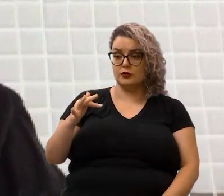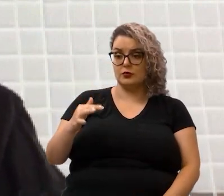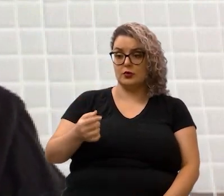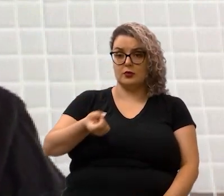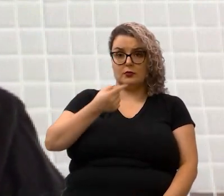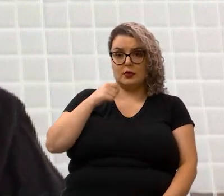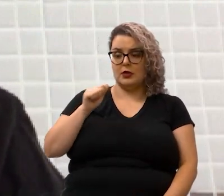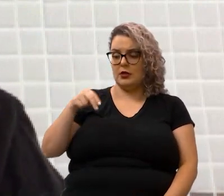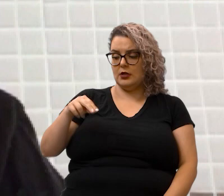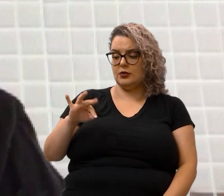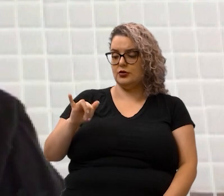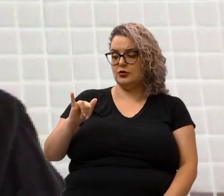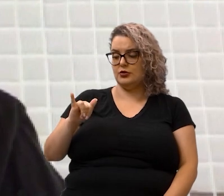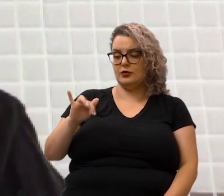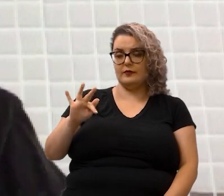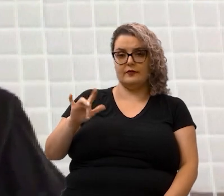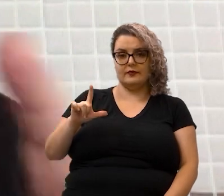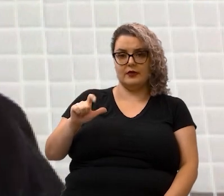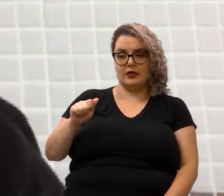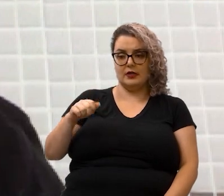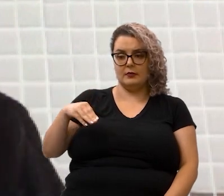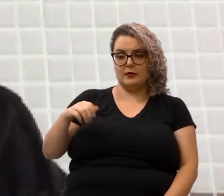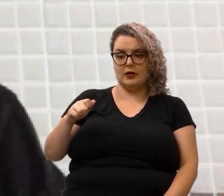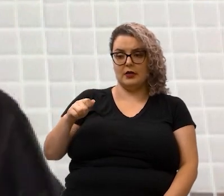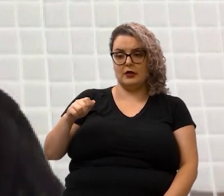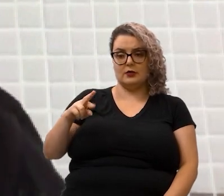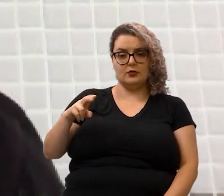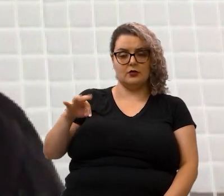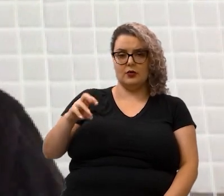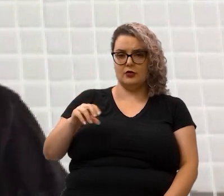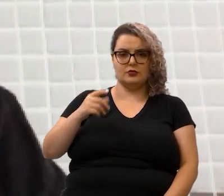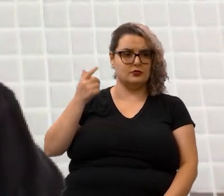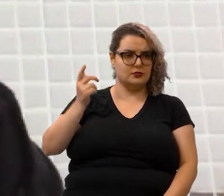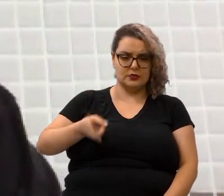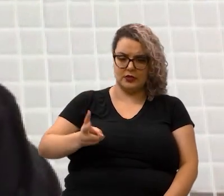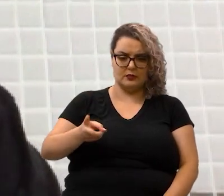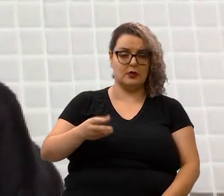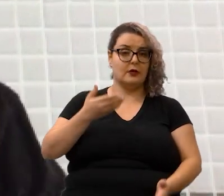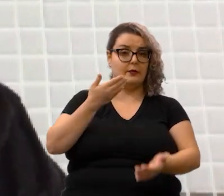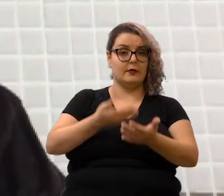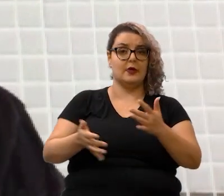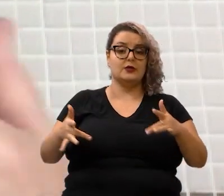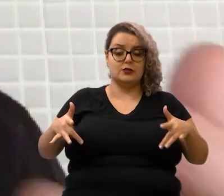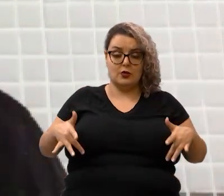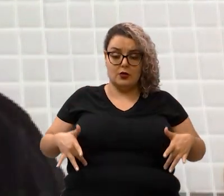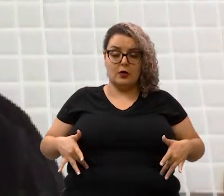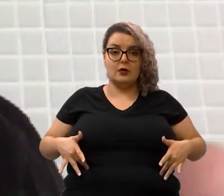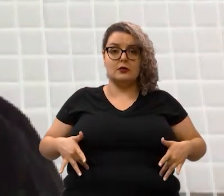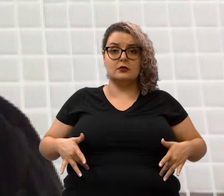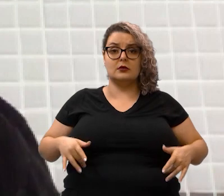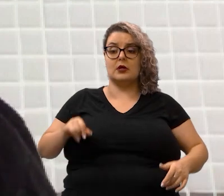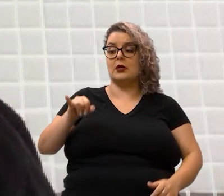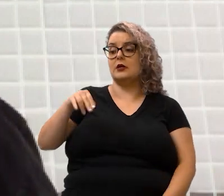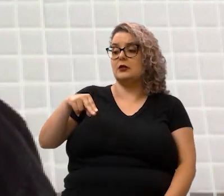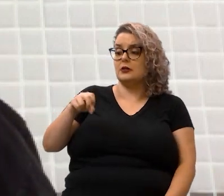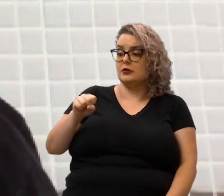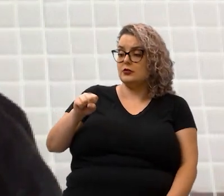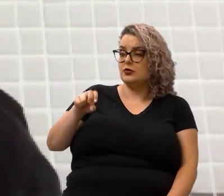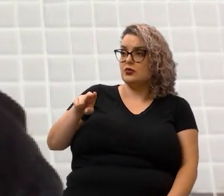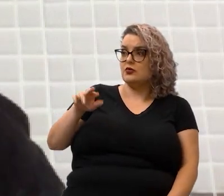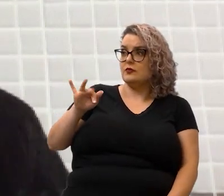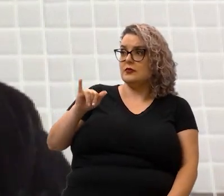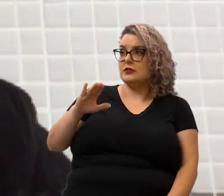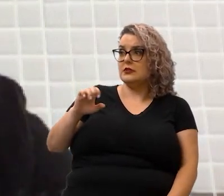tem gente que toma anti-inflamatório direto, que acaba com o rim, perde o rim, vai para porque dá uma insuficiência renal violenta,